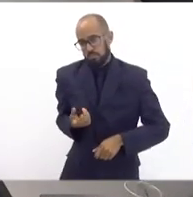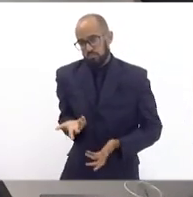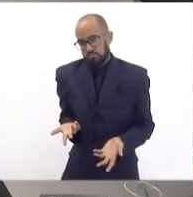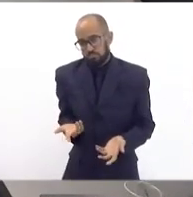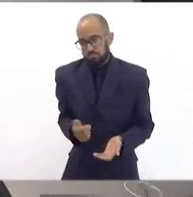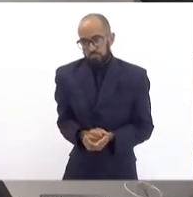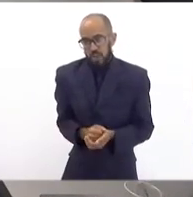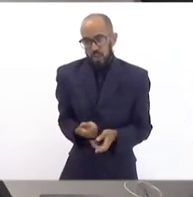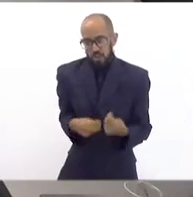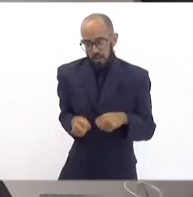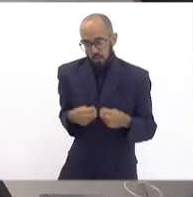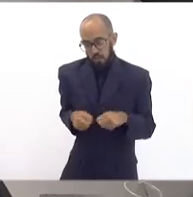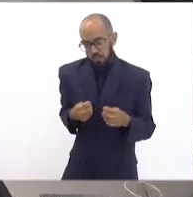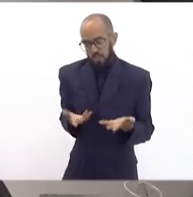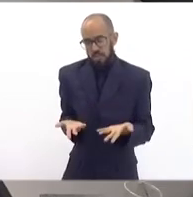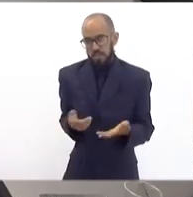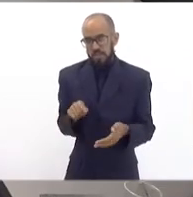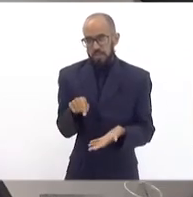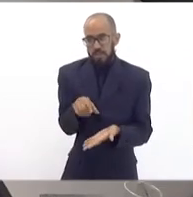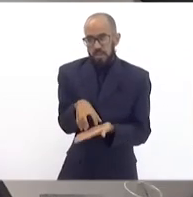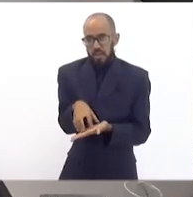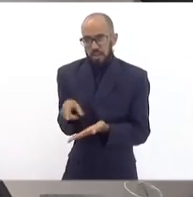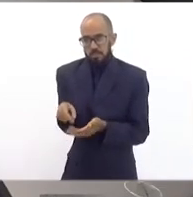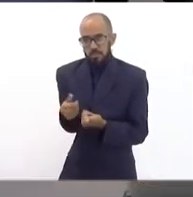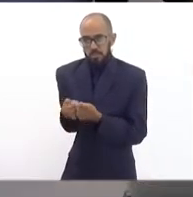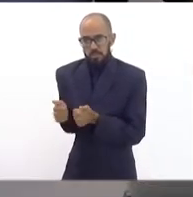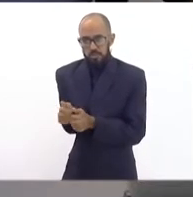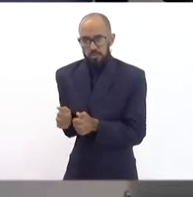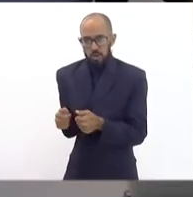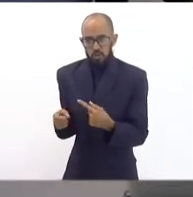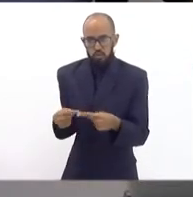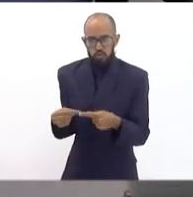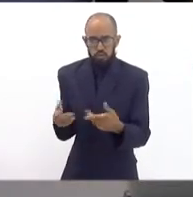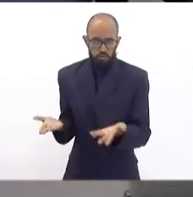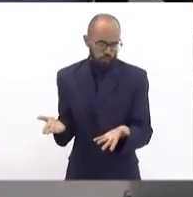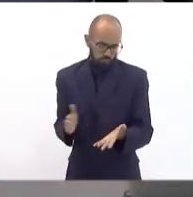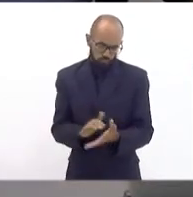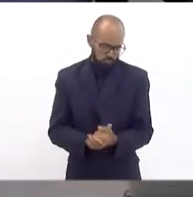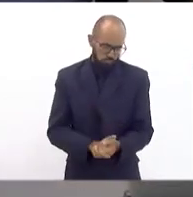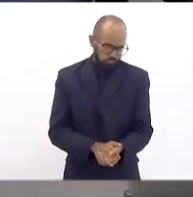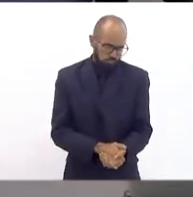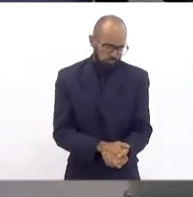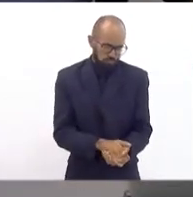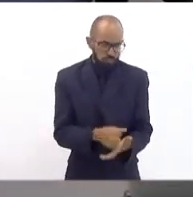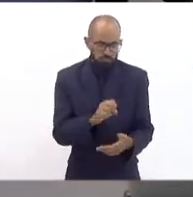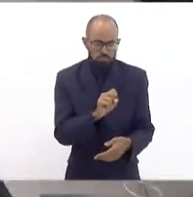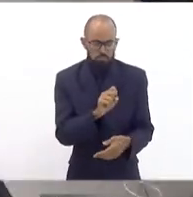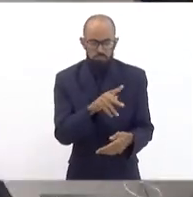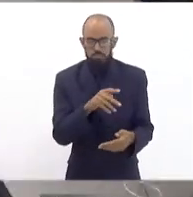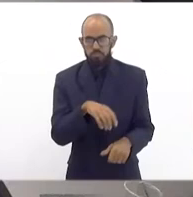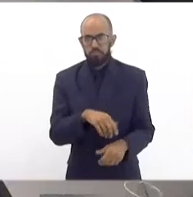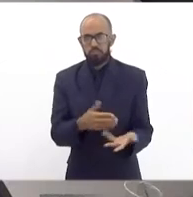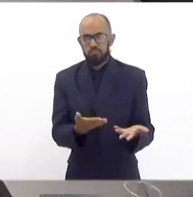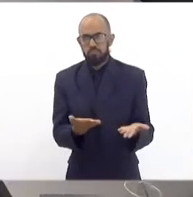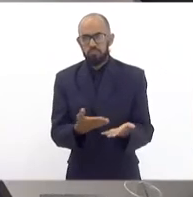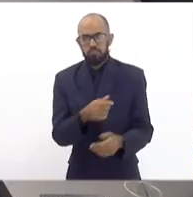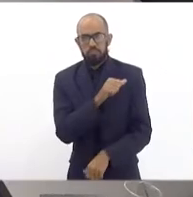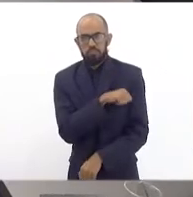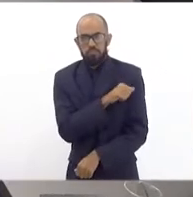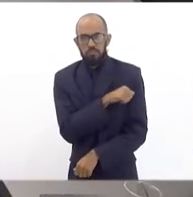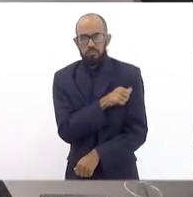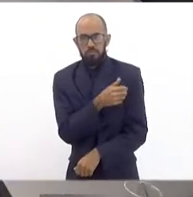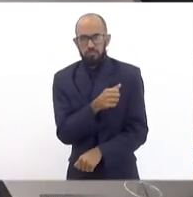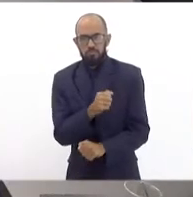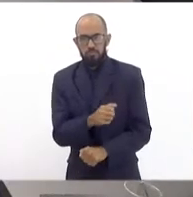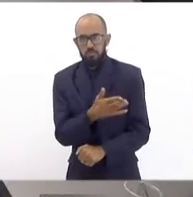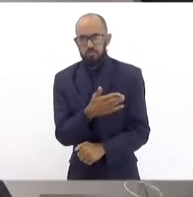área da Câmara de Transportes e Rodovias. Tá bom. Obrigado. Posso passar para a Regiane? Pode.